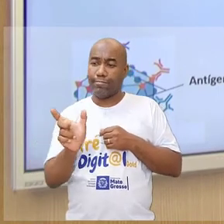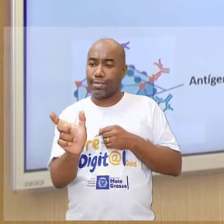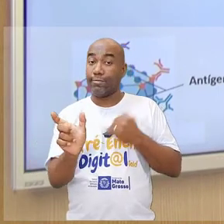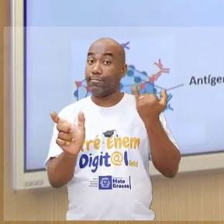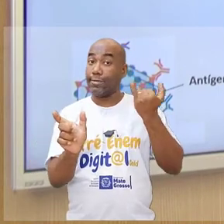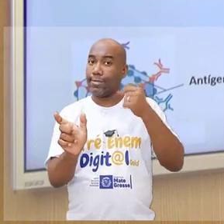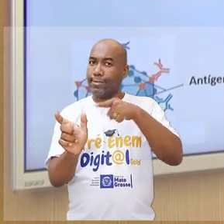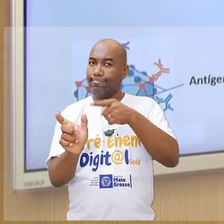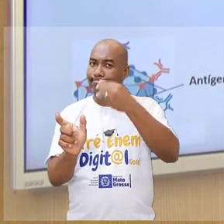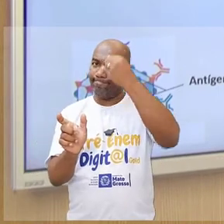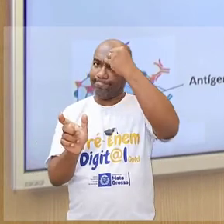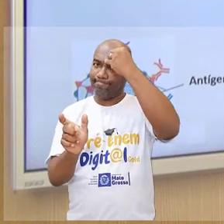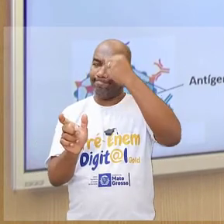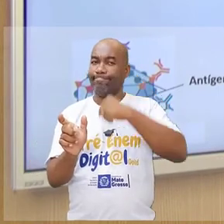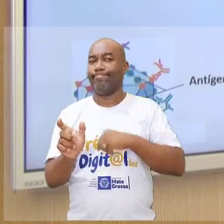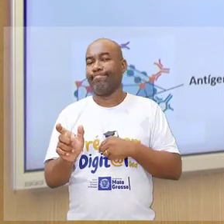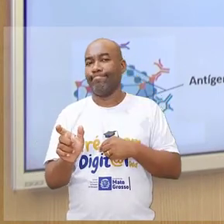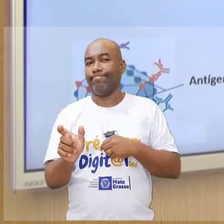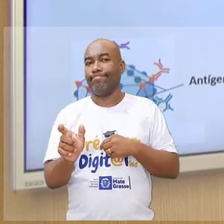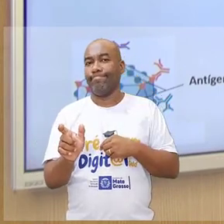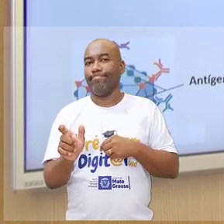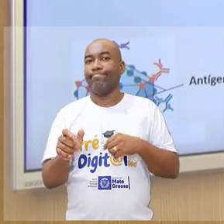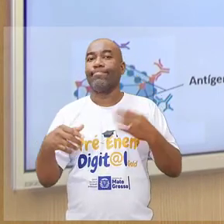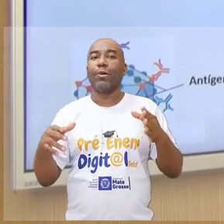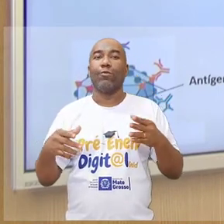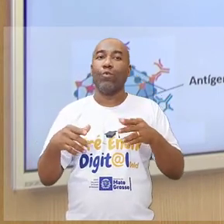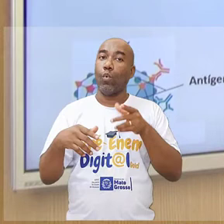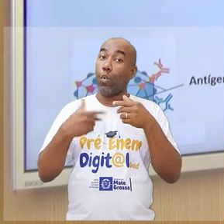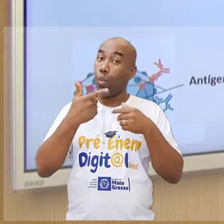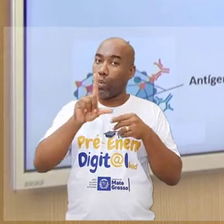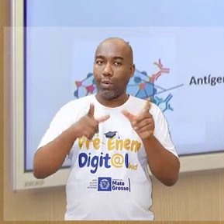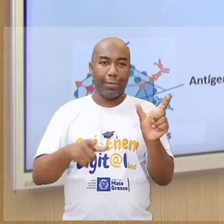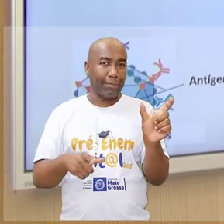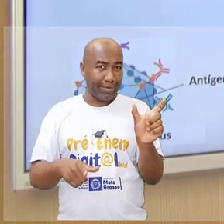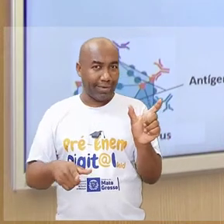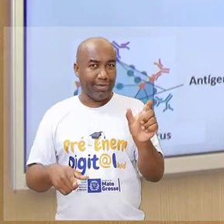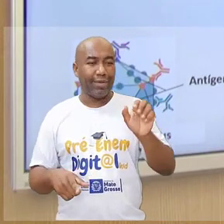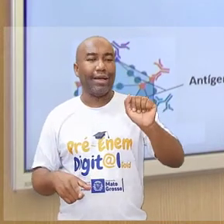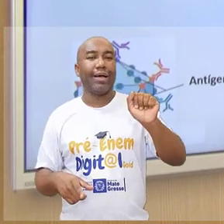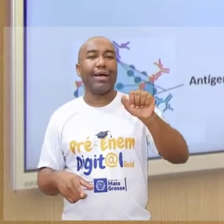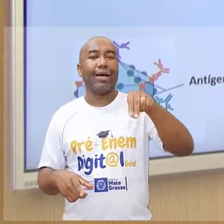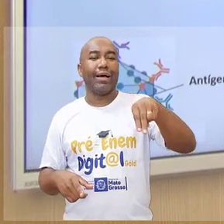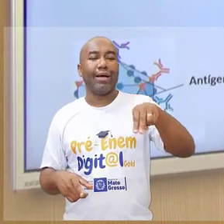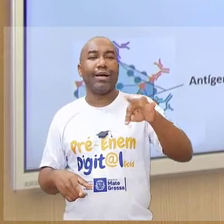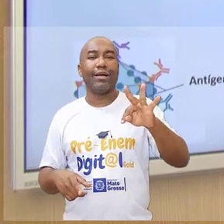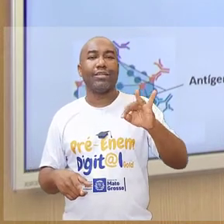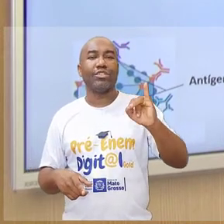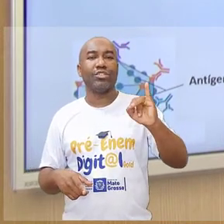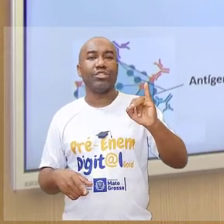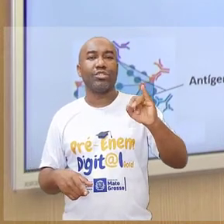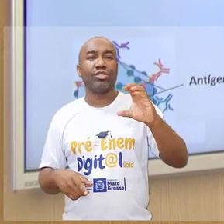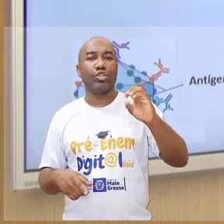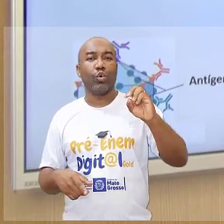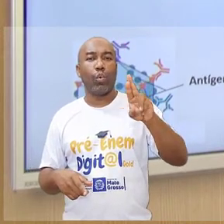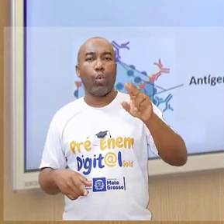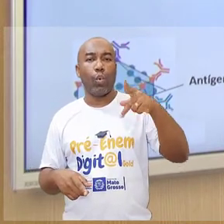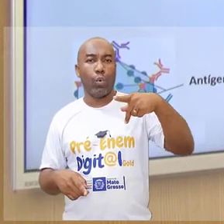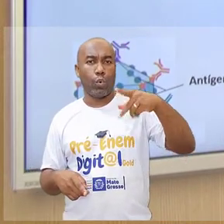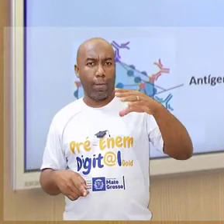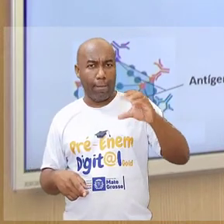Olha só, anticorpo é um tipo de proteína. Vou falar de novo para vocês isso